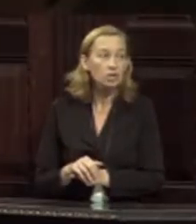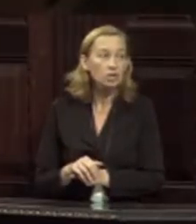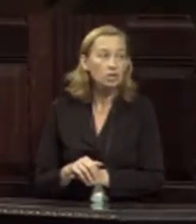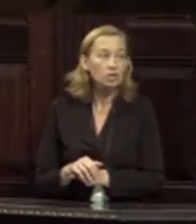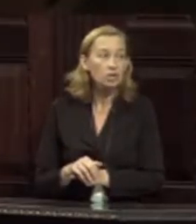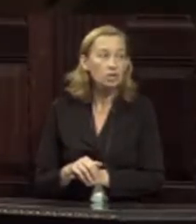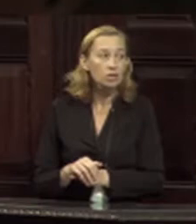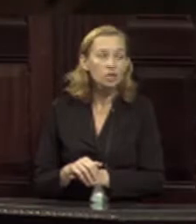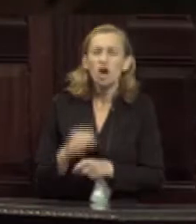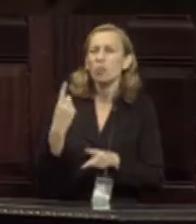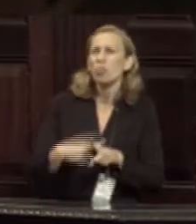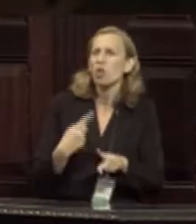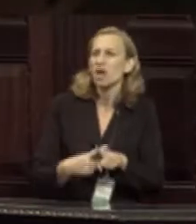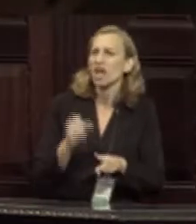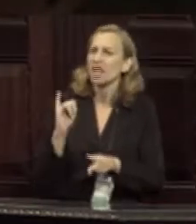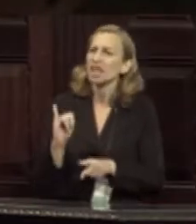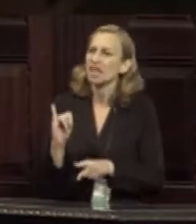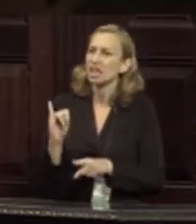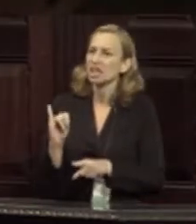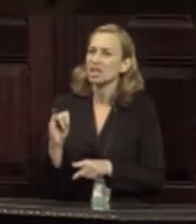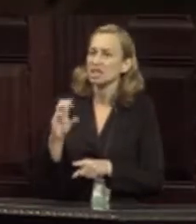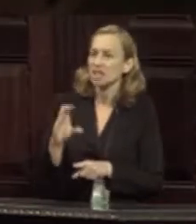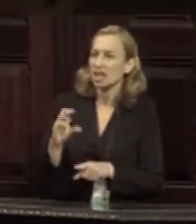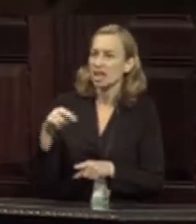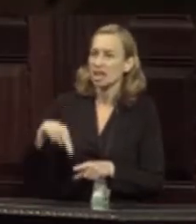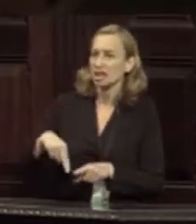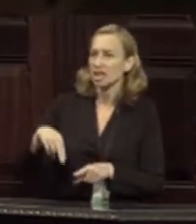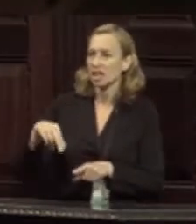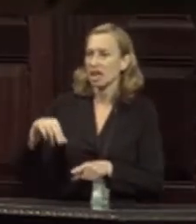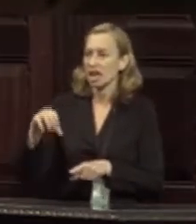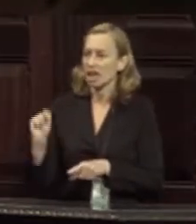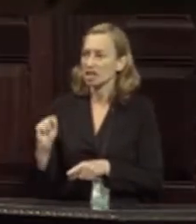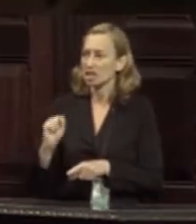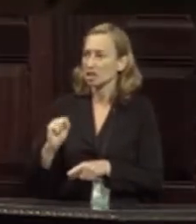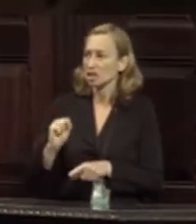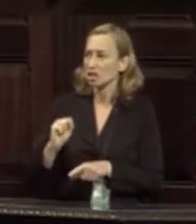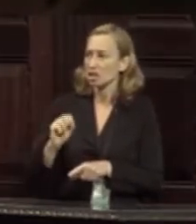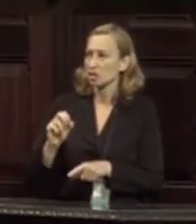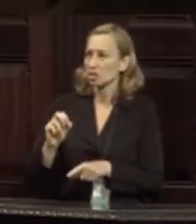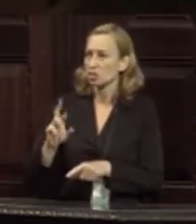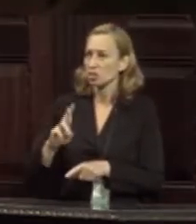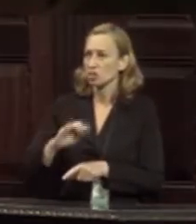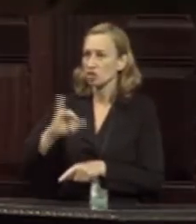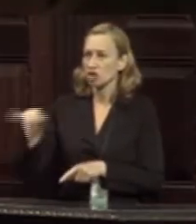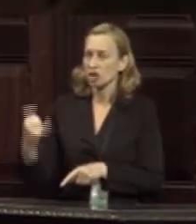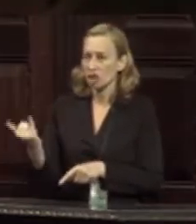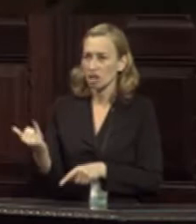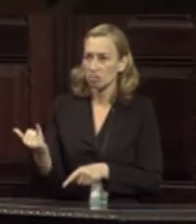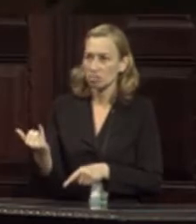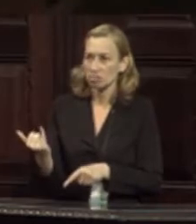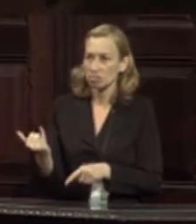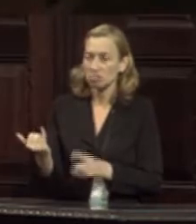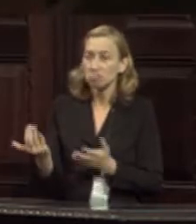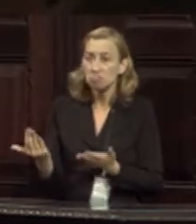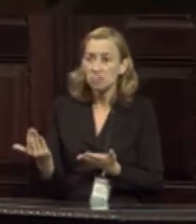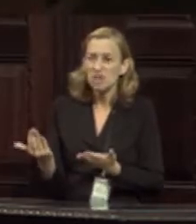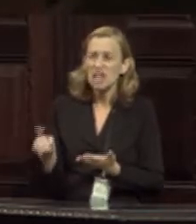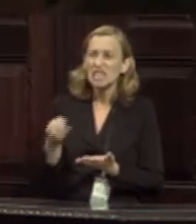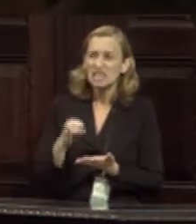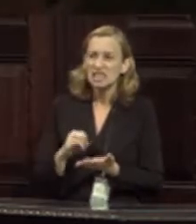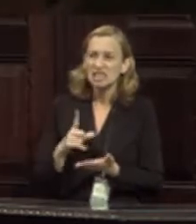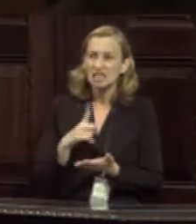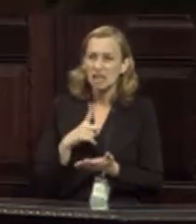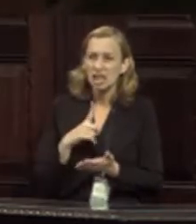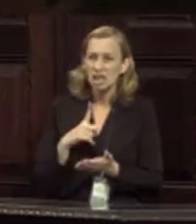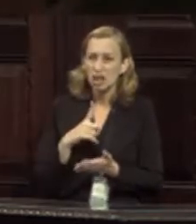o ICMS equivalente para o Rio de Janeiro é 3%? Se tem um convênio com